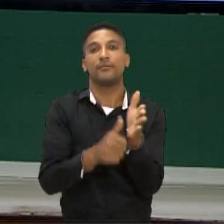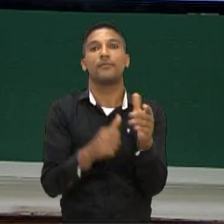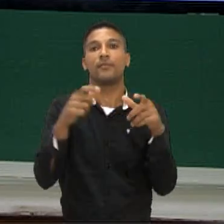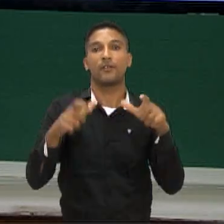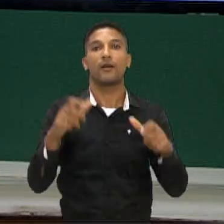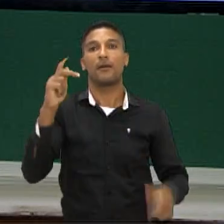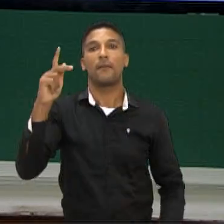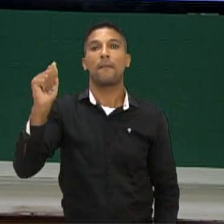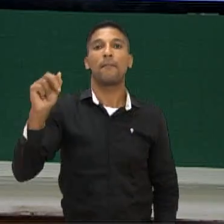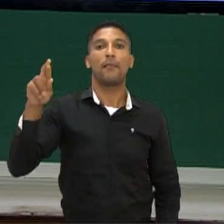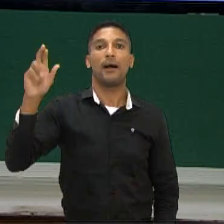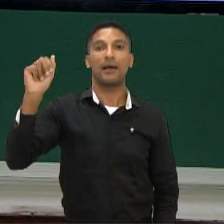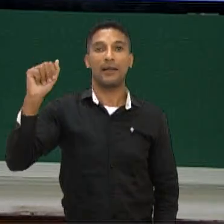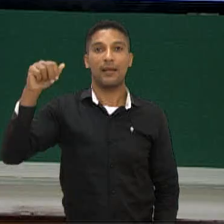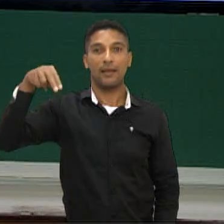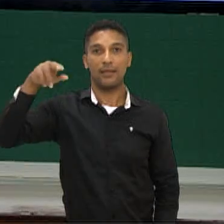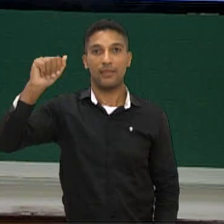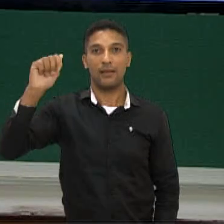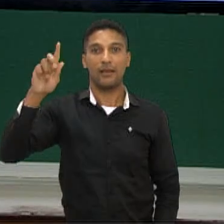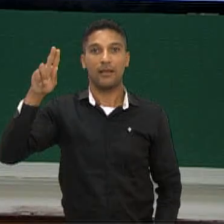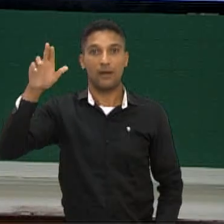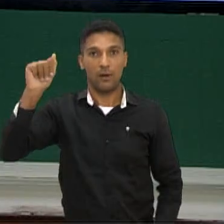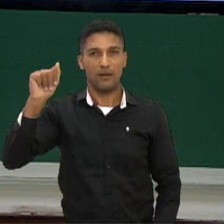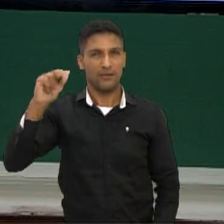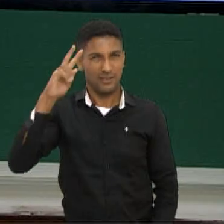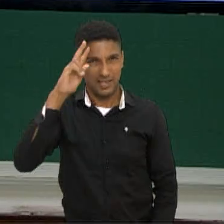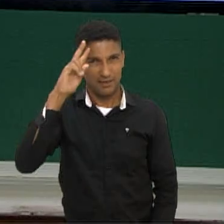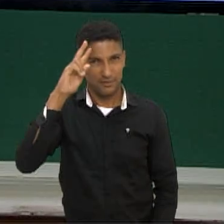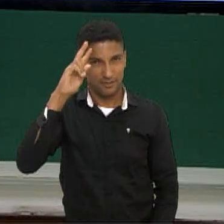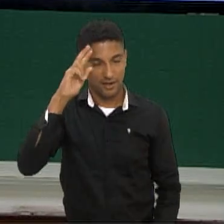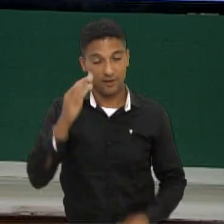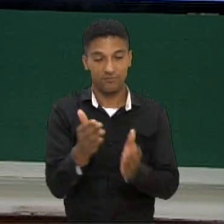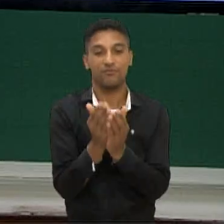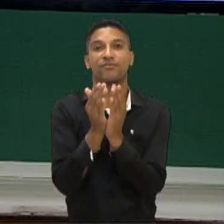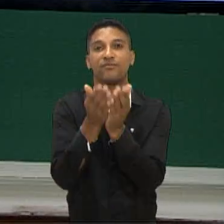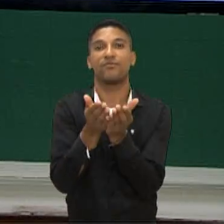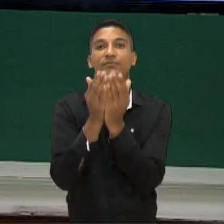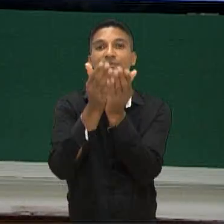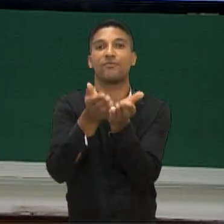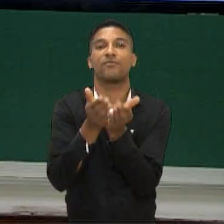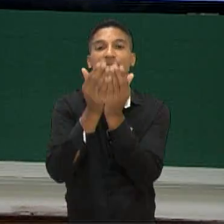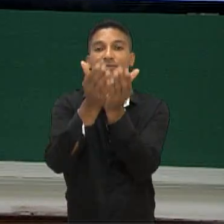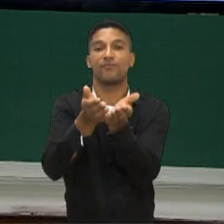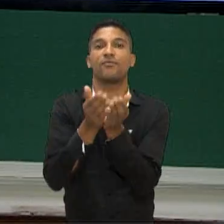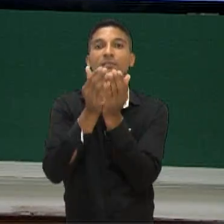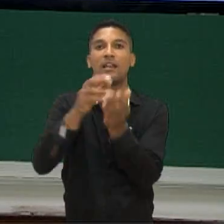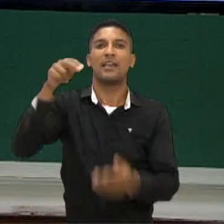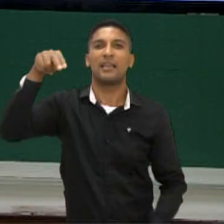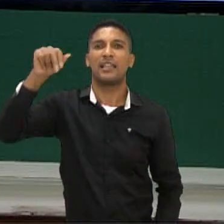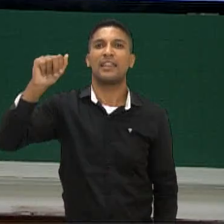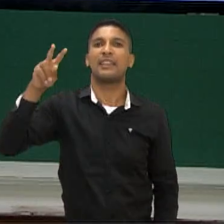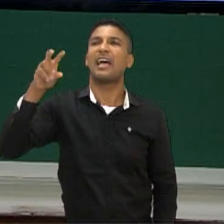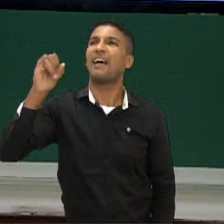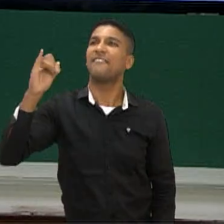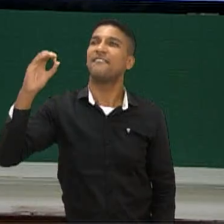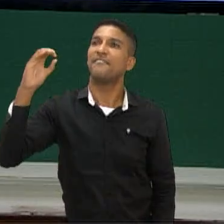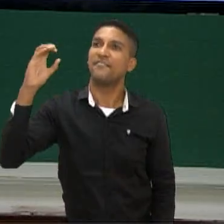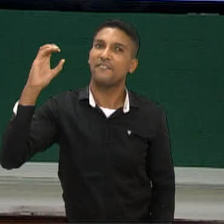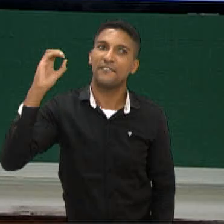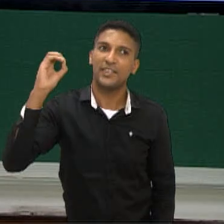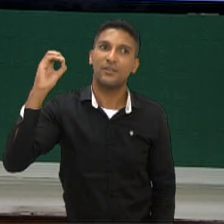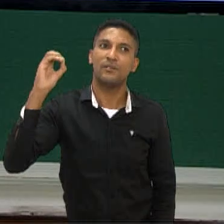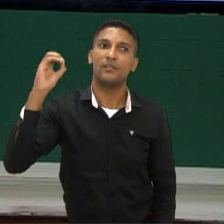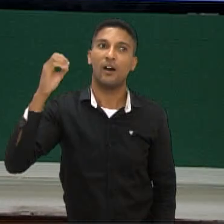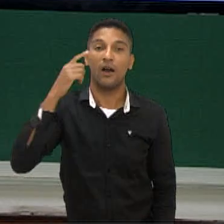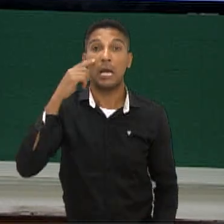tá? Então, vamos associando as palavras aí, que é palavrinhas novas para muitos, e vocês têm que ter